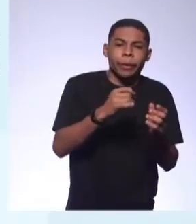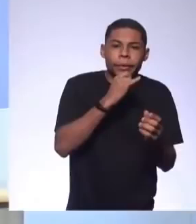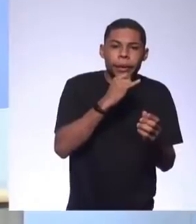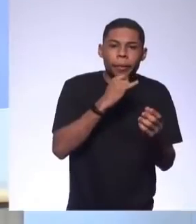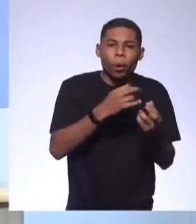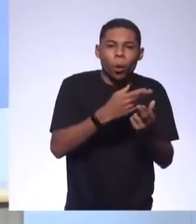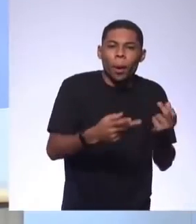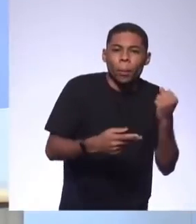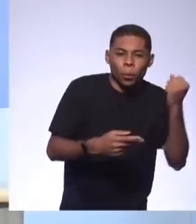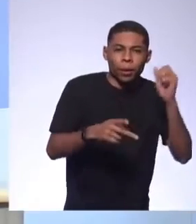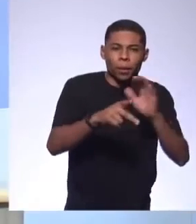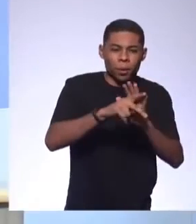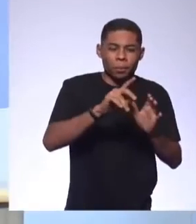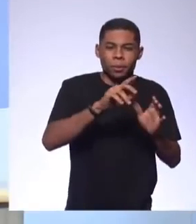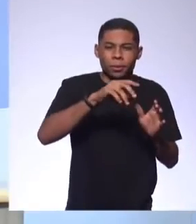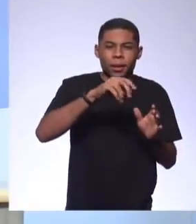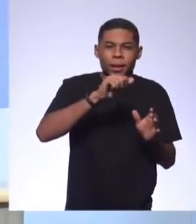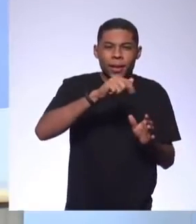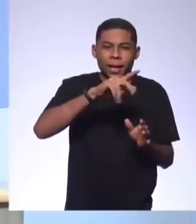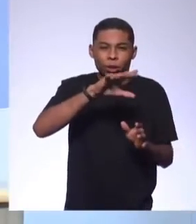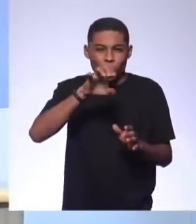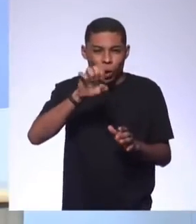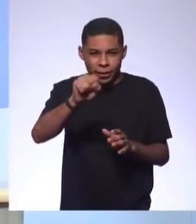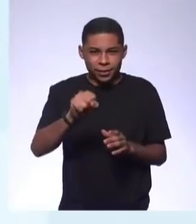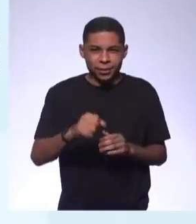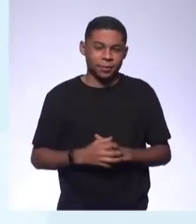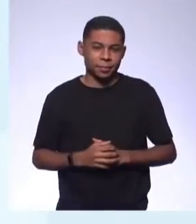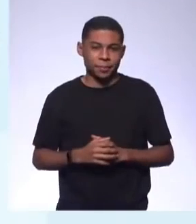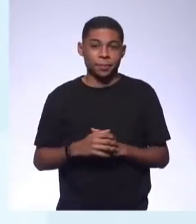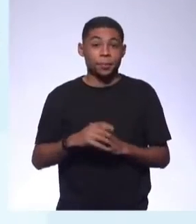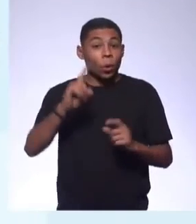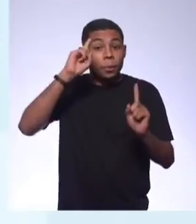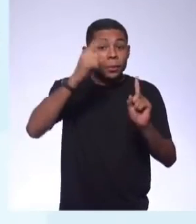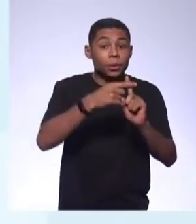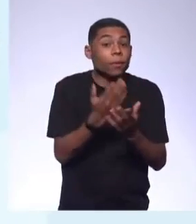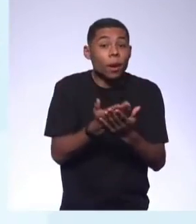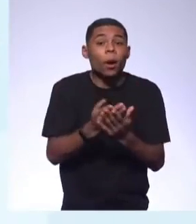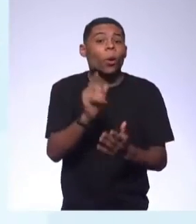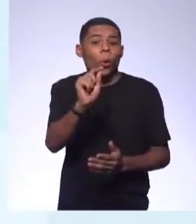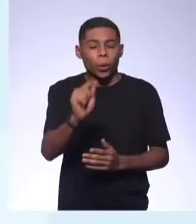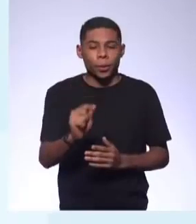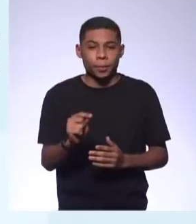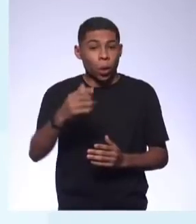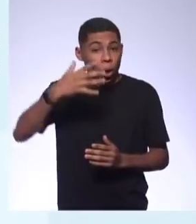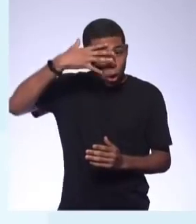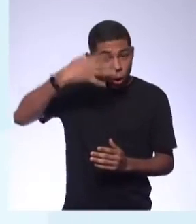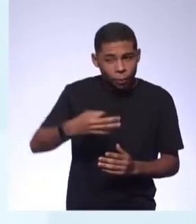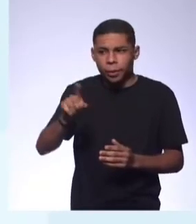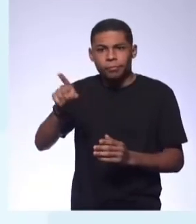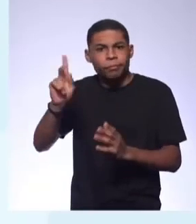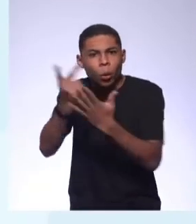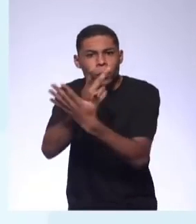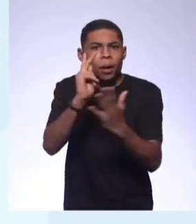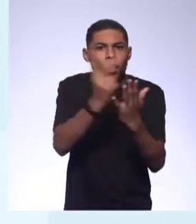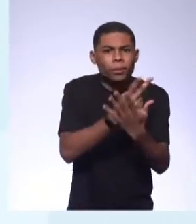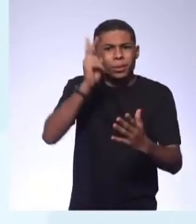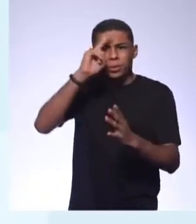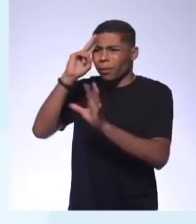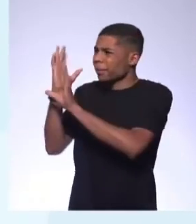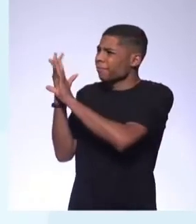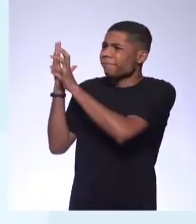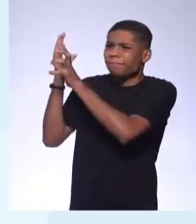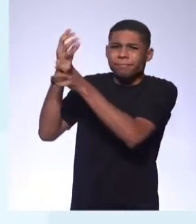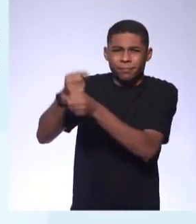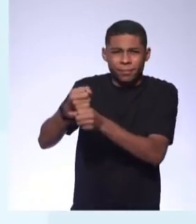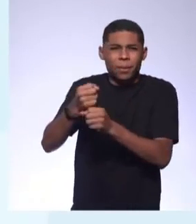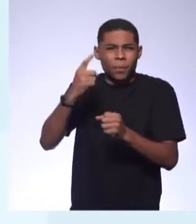as nações. O objetivo da aula será compreender os acontecimentos históricos no final do